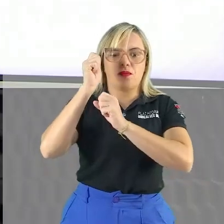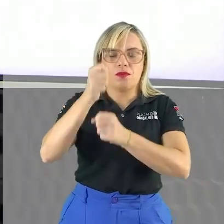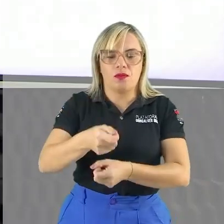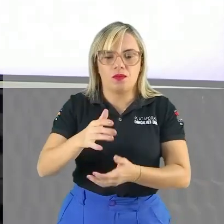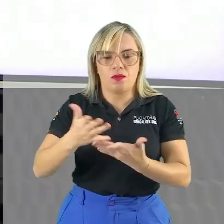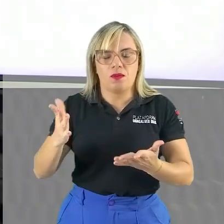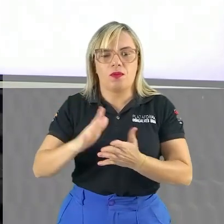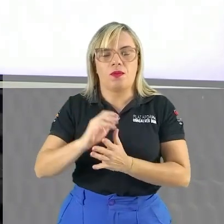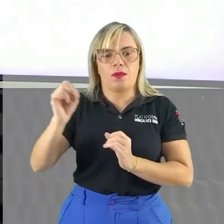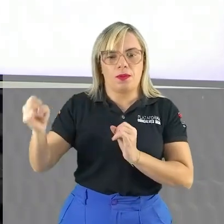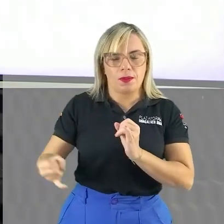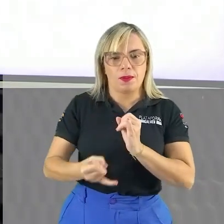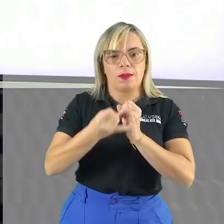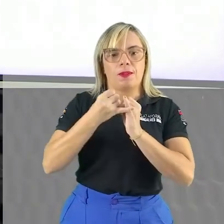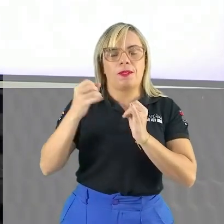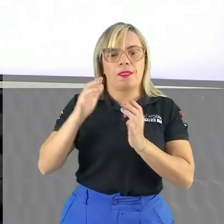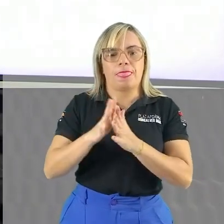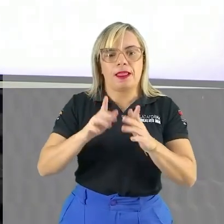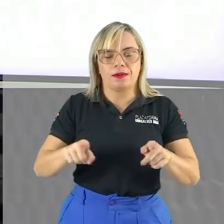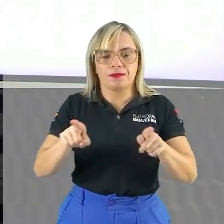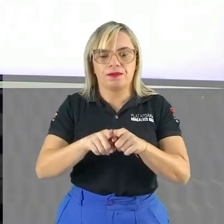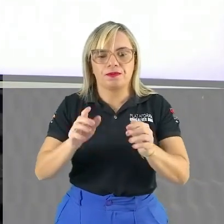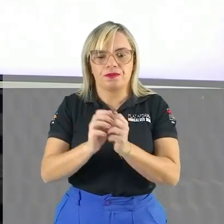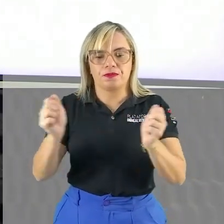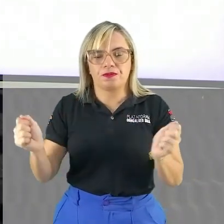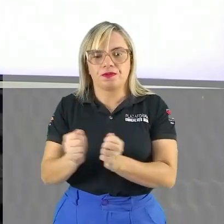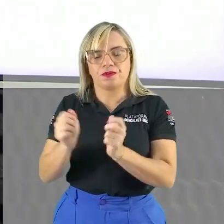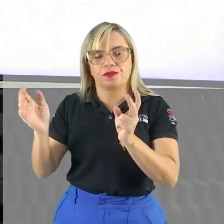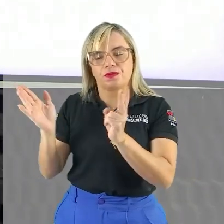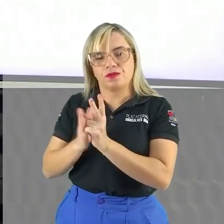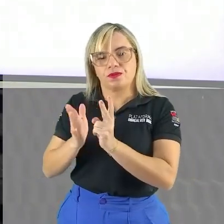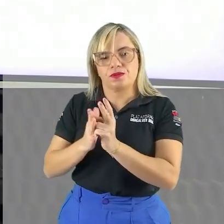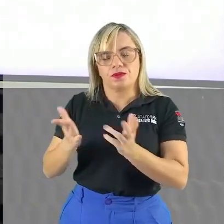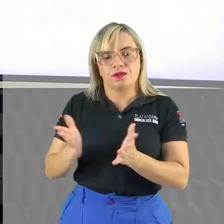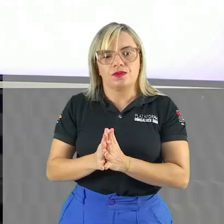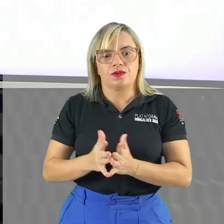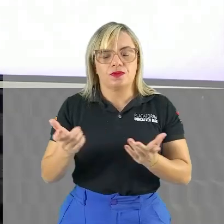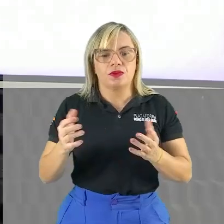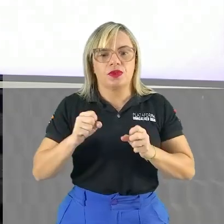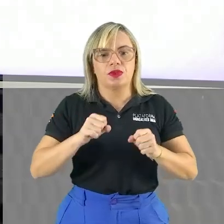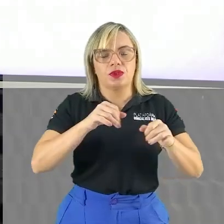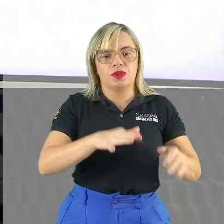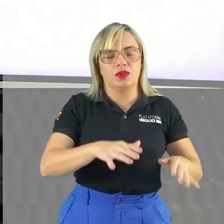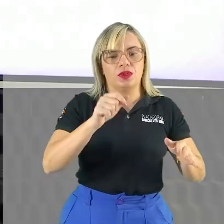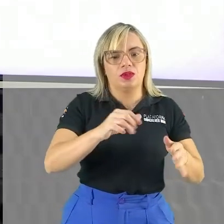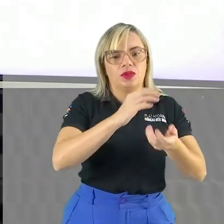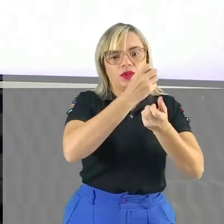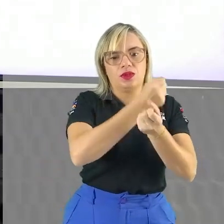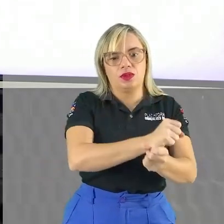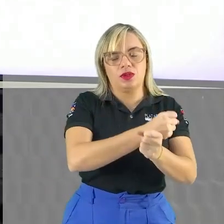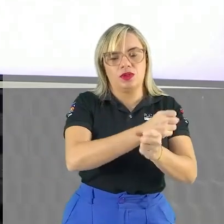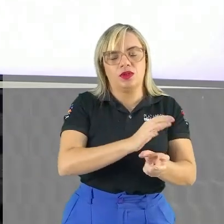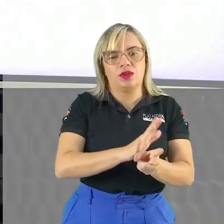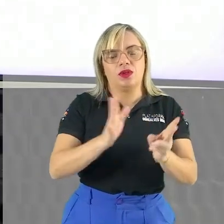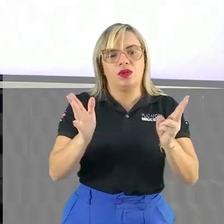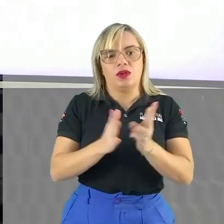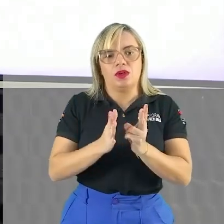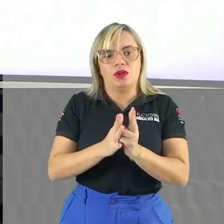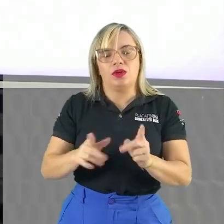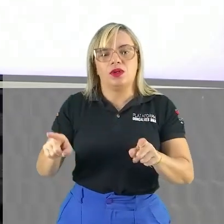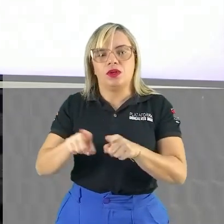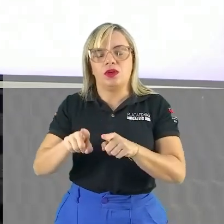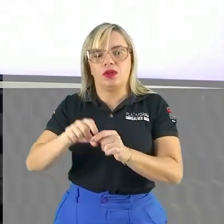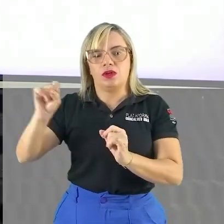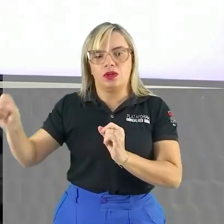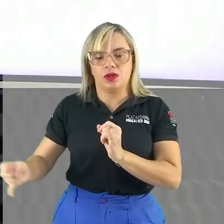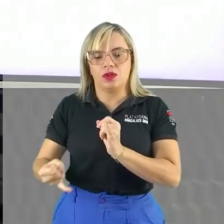nos aldeamentos ali também, justamente com eles. Então, havia sempre essa briga, os colonos querendo escravização dos indígenas, os jesuítas querendo também, de outro